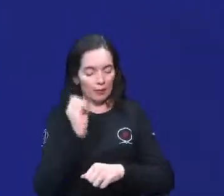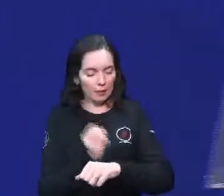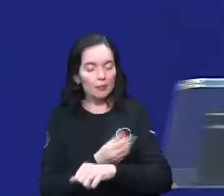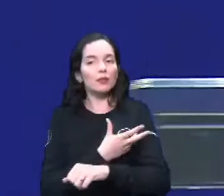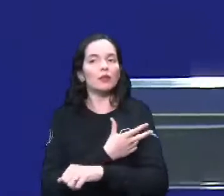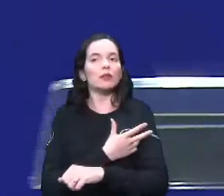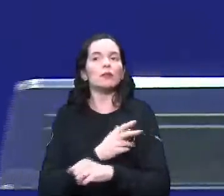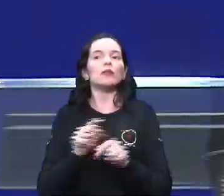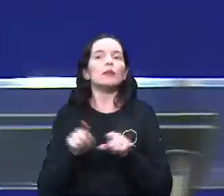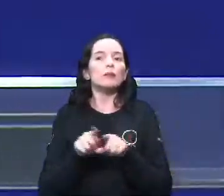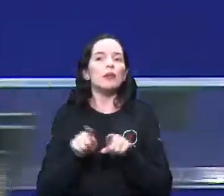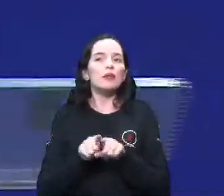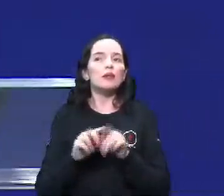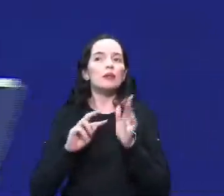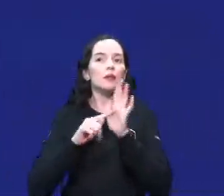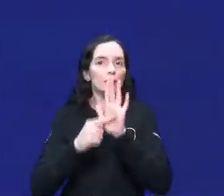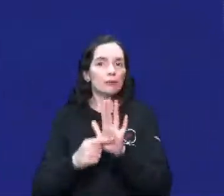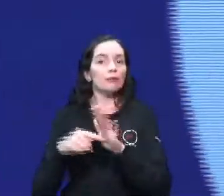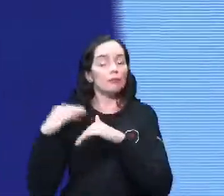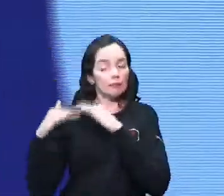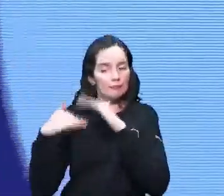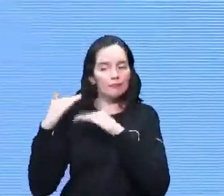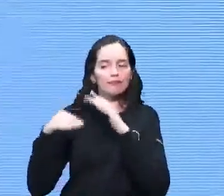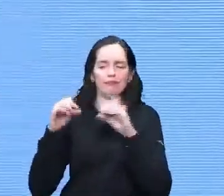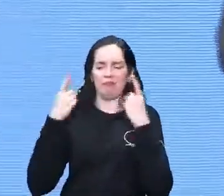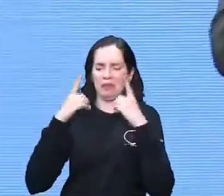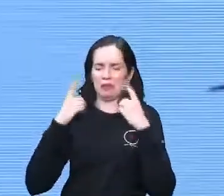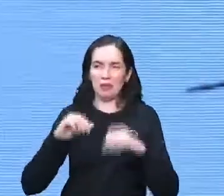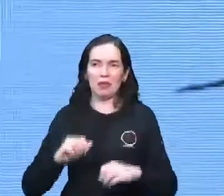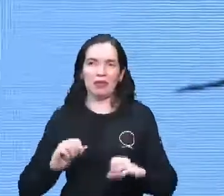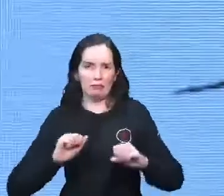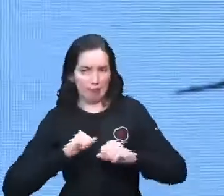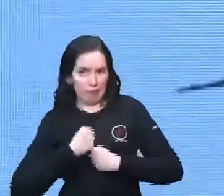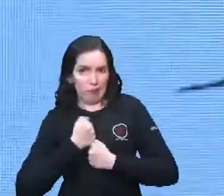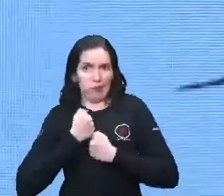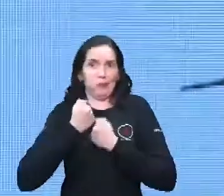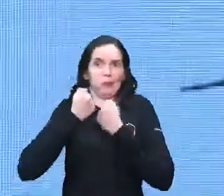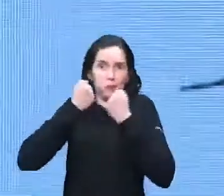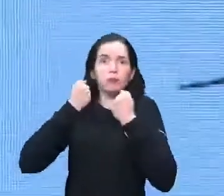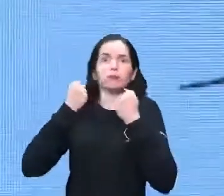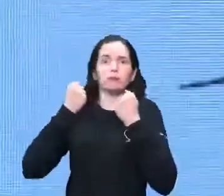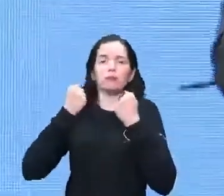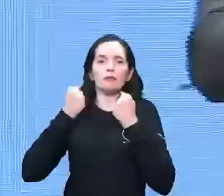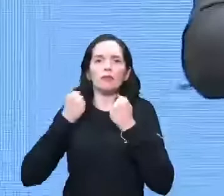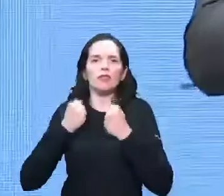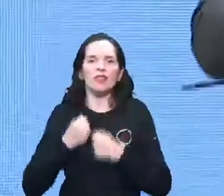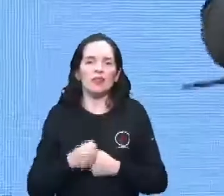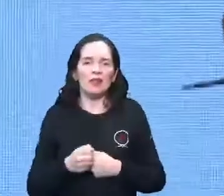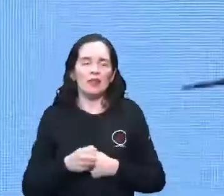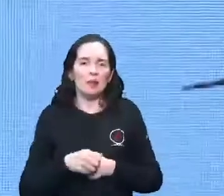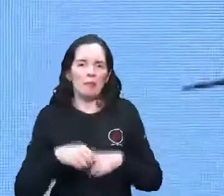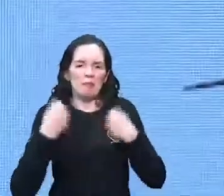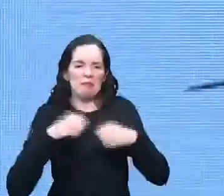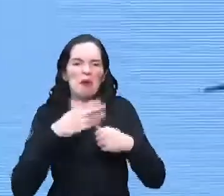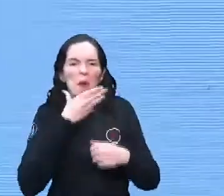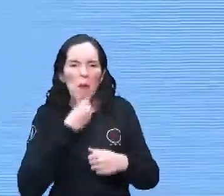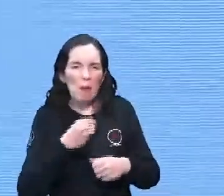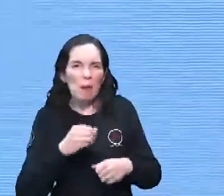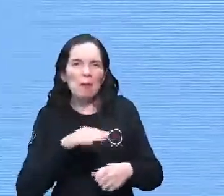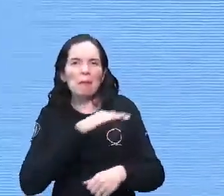definem prosperidade. E aí, Davi se enfureceu. E ele se enfurecendo disse, esse cara tem que morrer e tem que